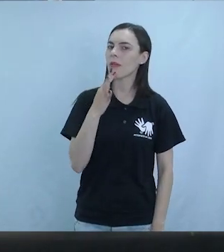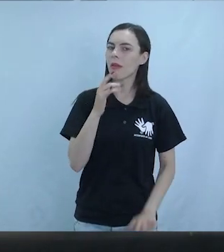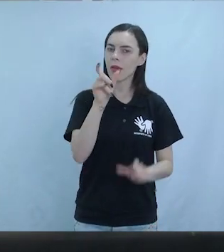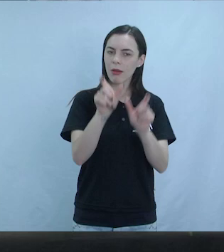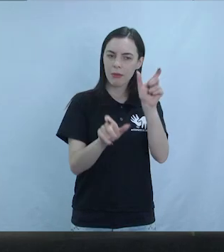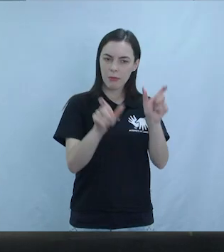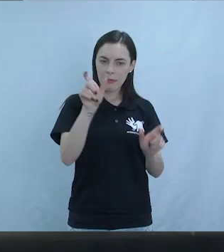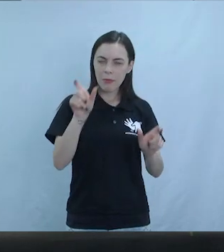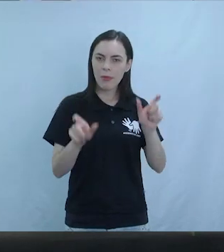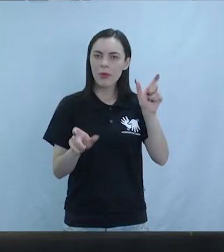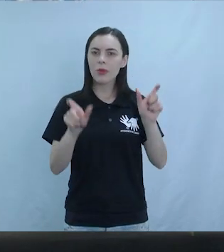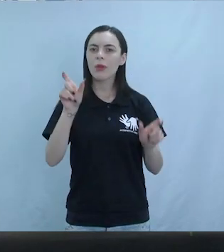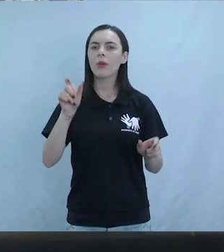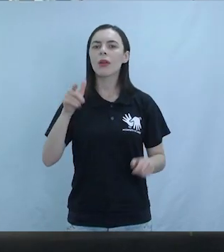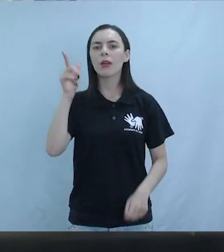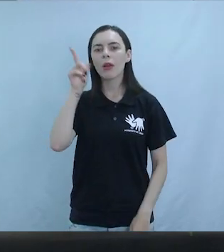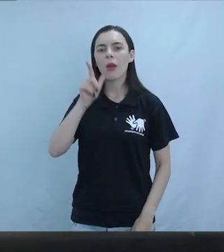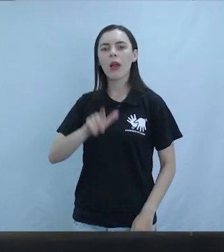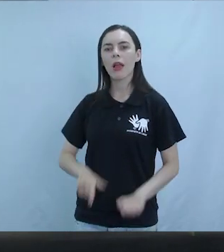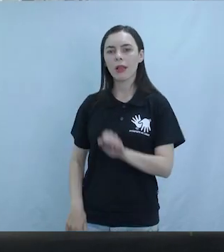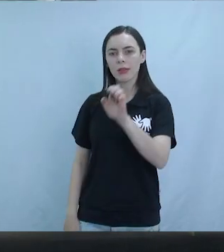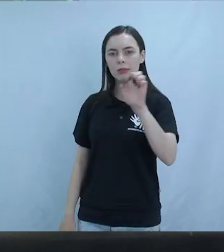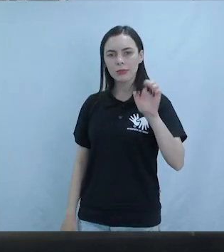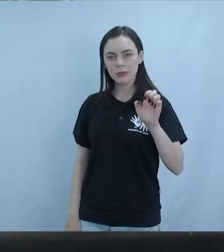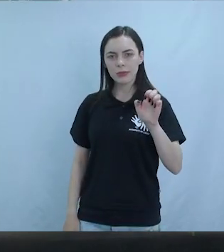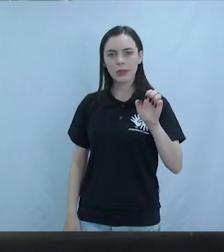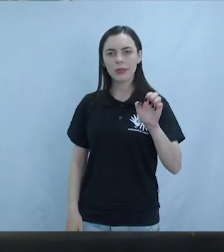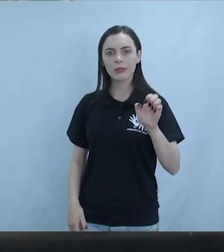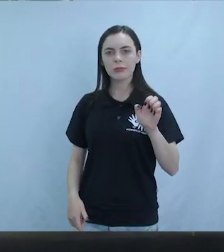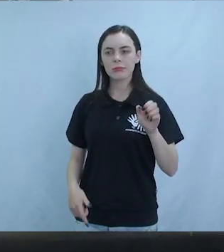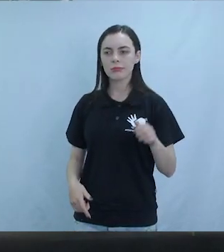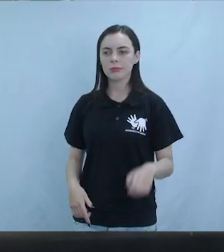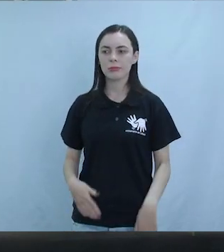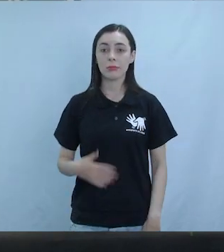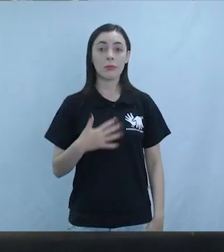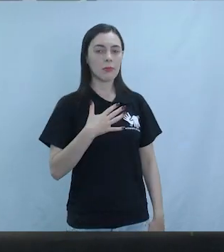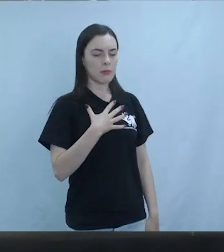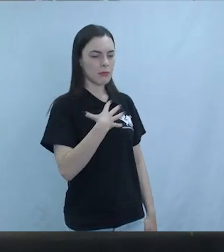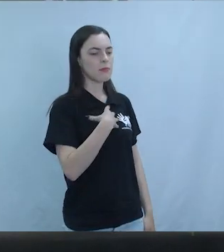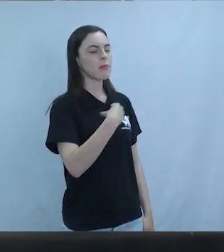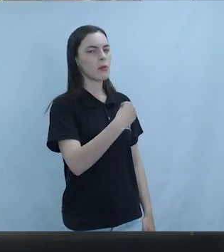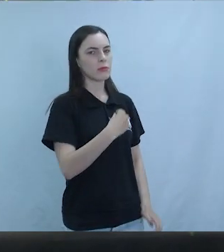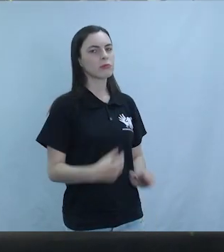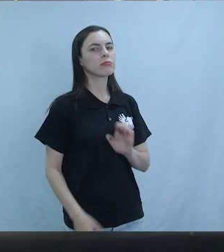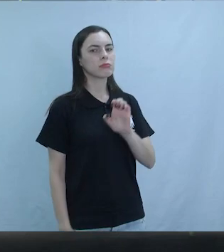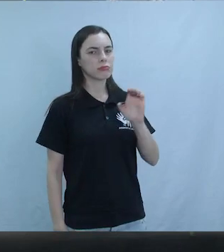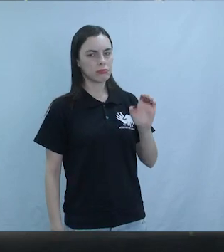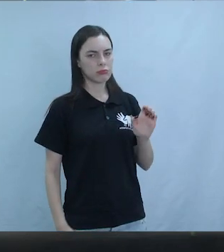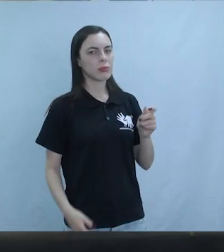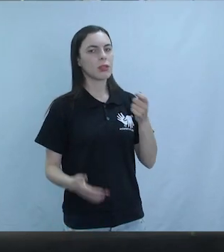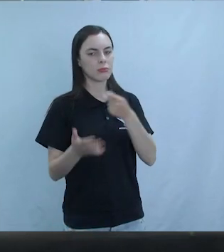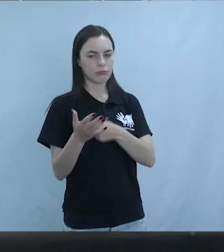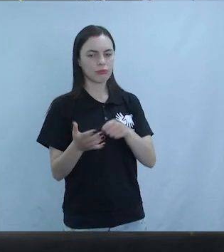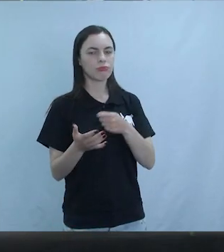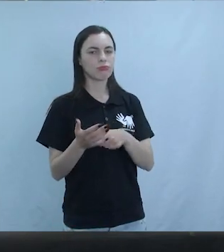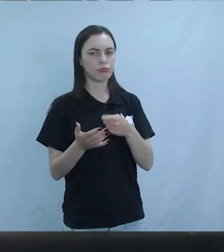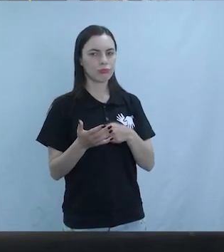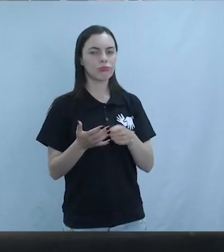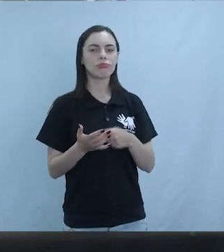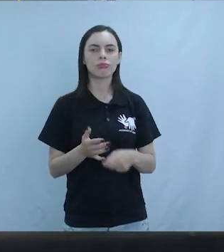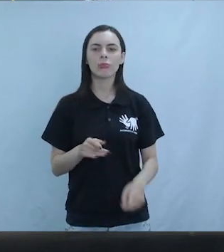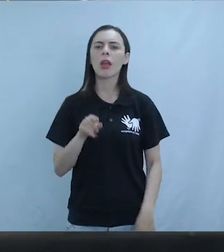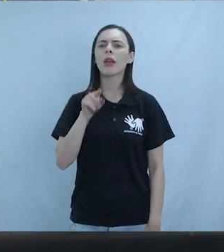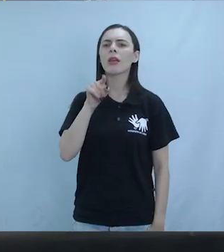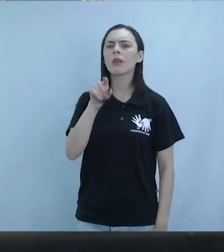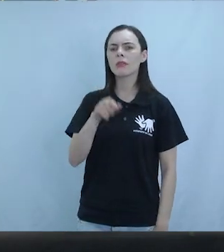pessoas que também têm uma habilidade maior com a mão esquerda. O meu filho é canhoto, ele escreve com a mão esquerda. E